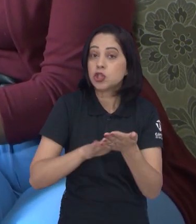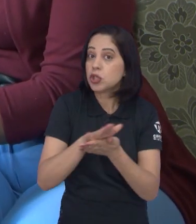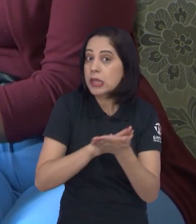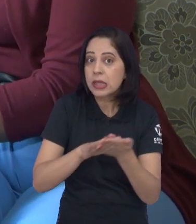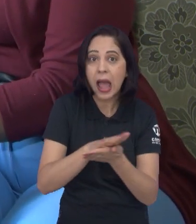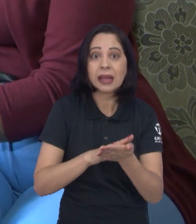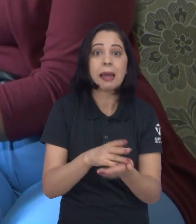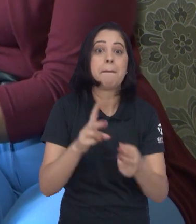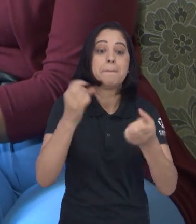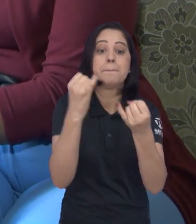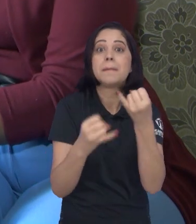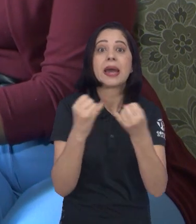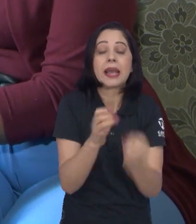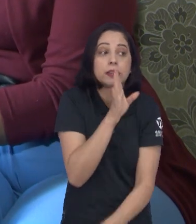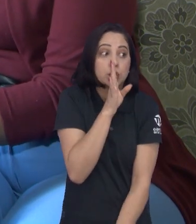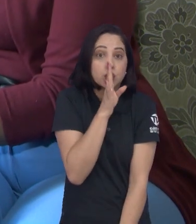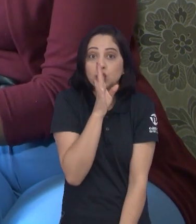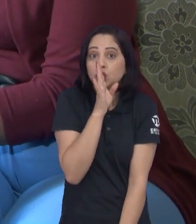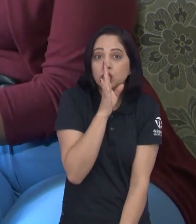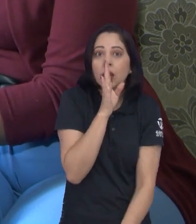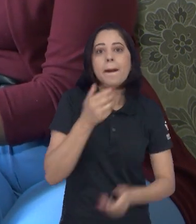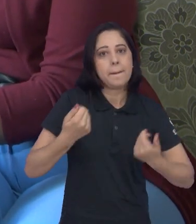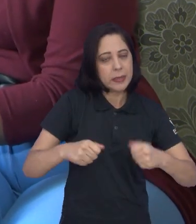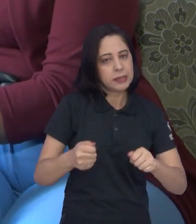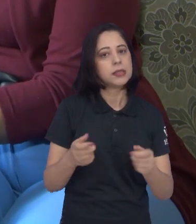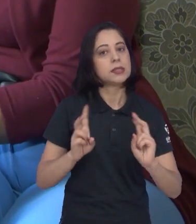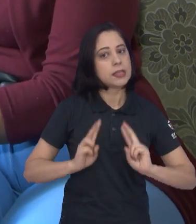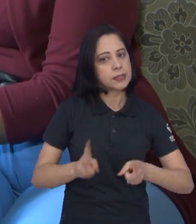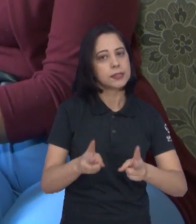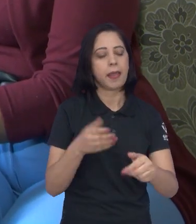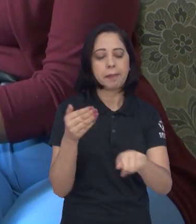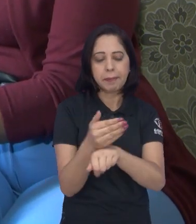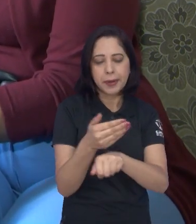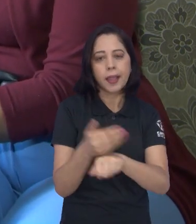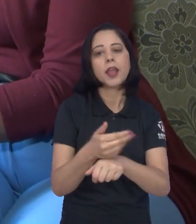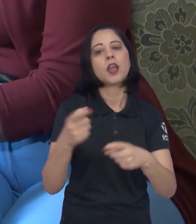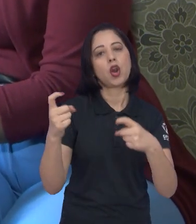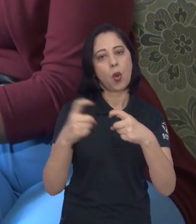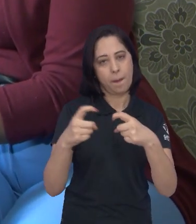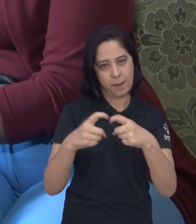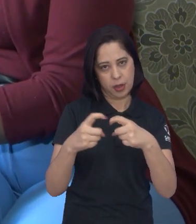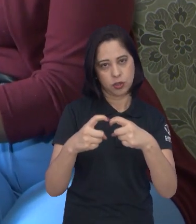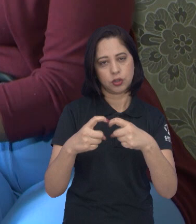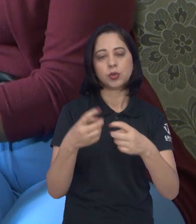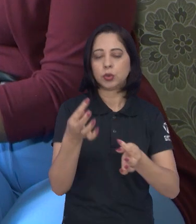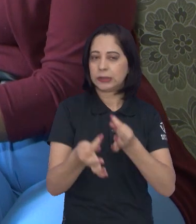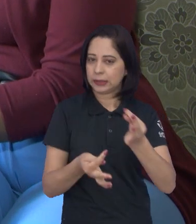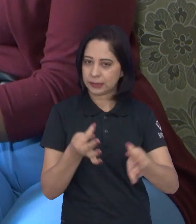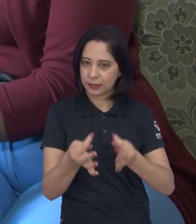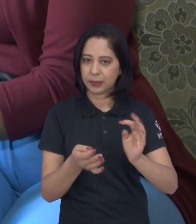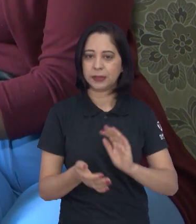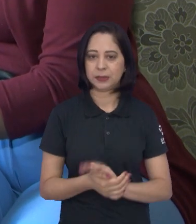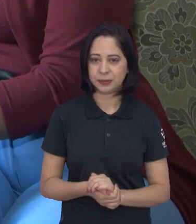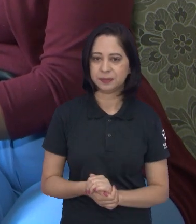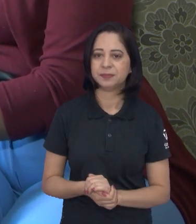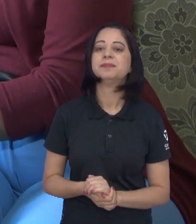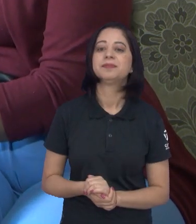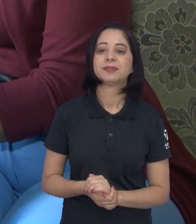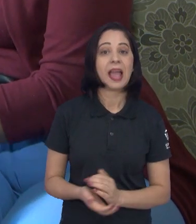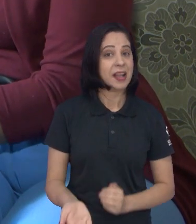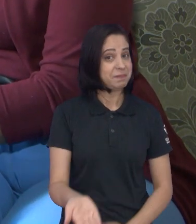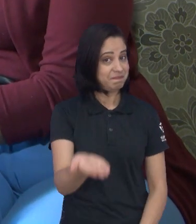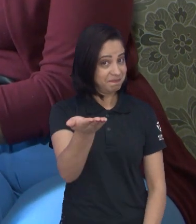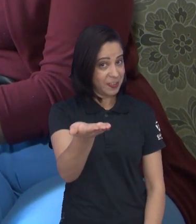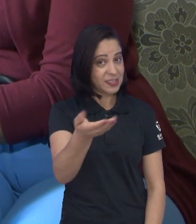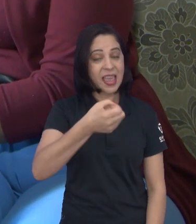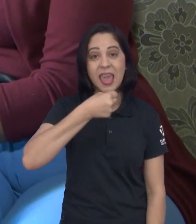silenciosa e precisa ser acompanhada periodicamente com os médicos viu Gi é isso eu volto com você